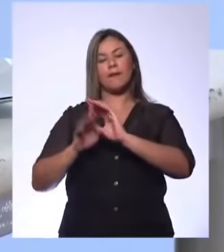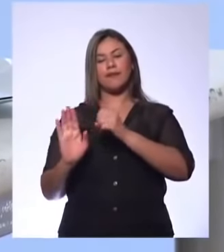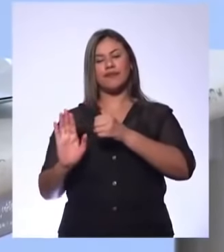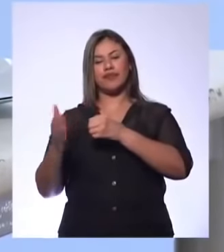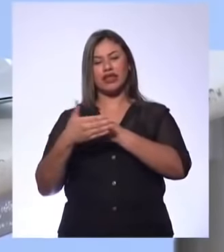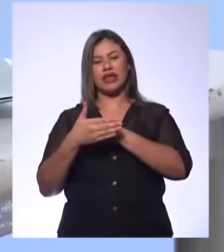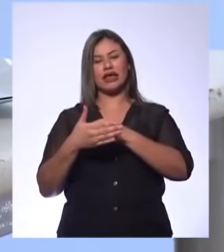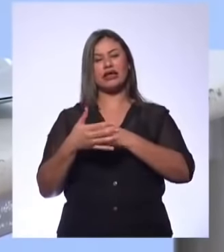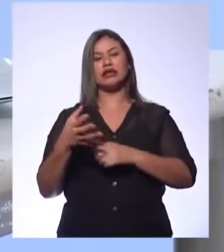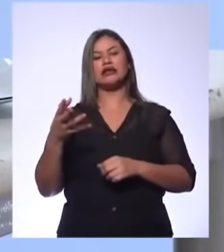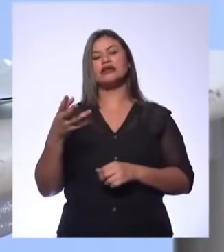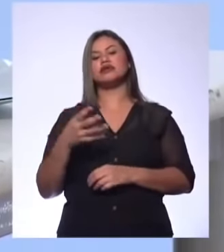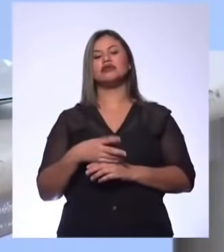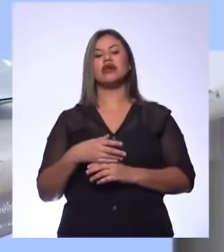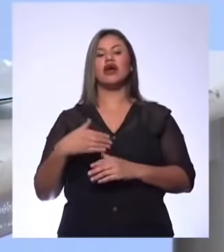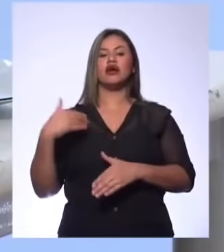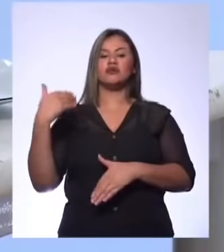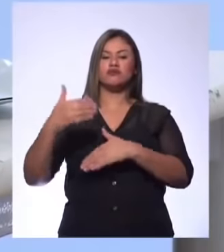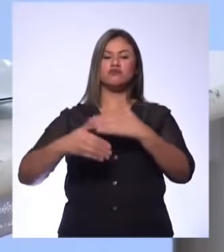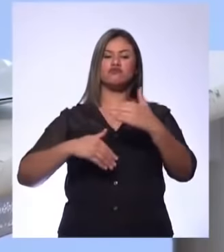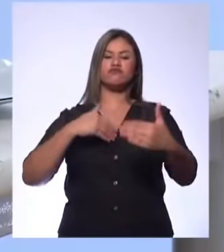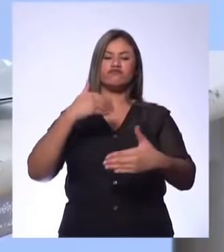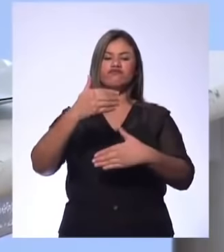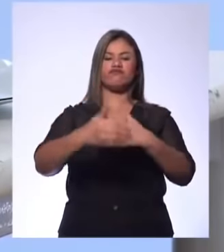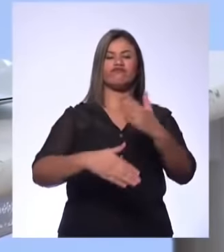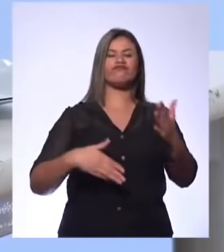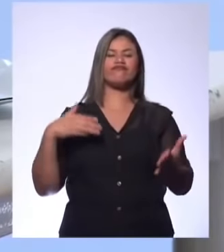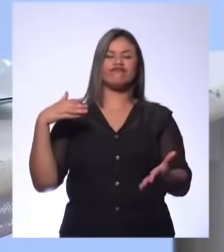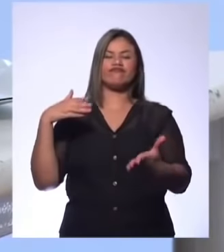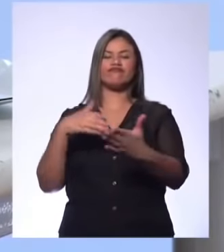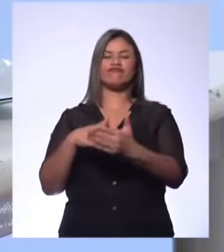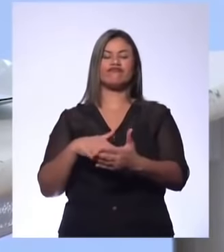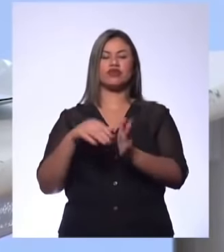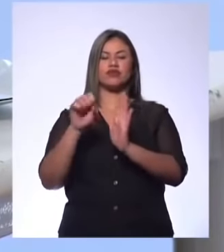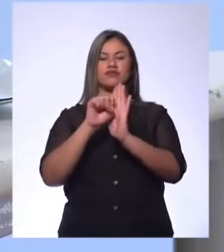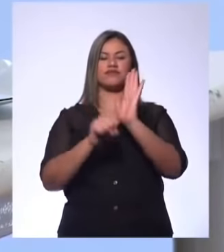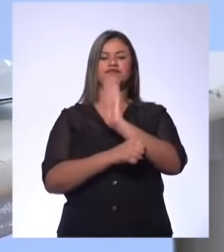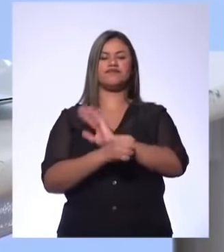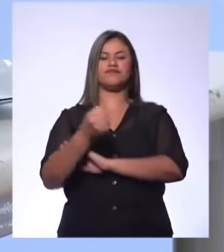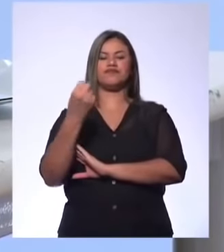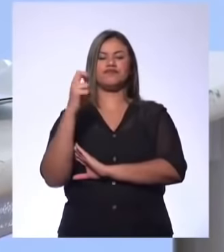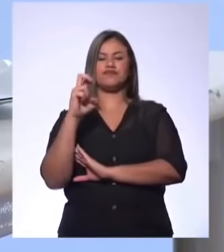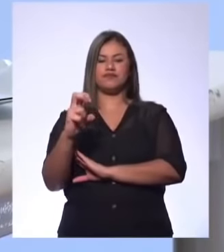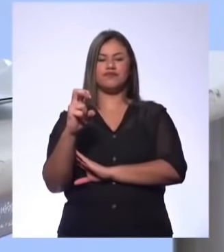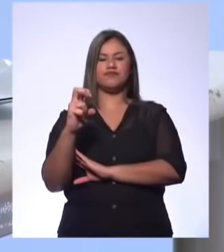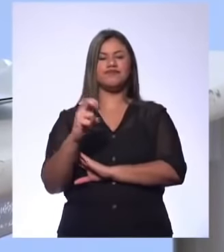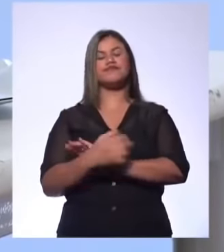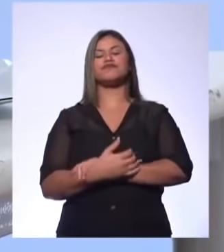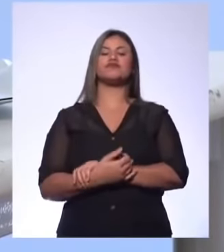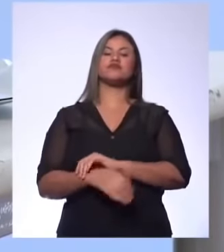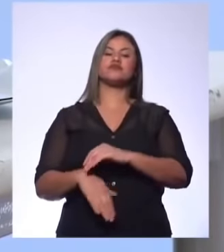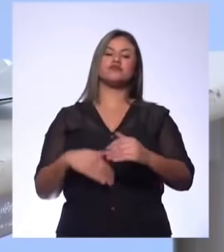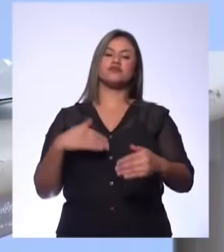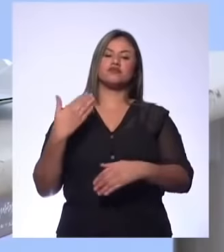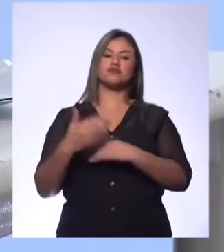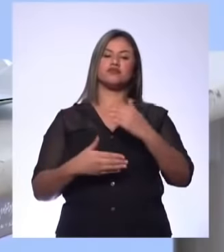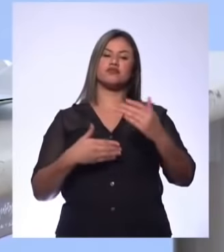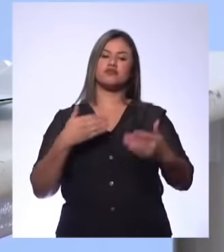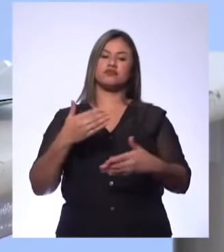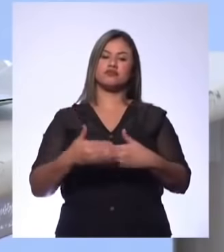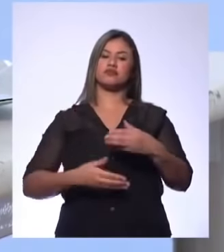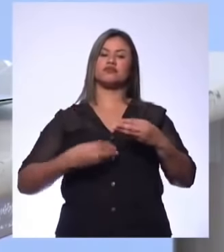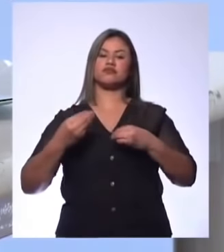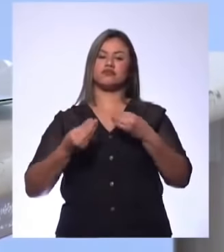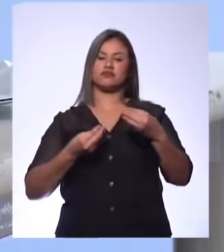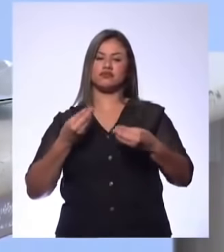por muito tempo. O Ocidente, ele dura até o século V. Depois do século V, acaba aqui o